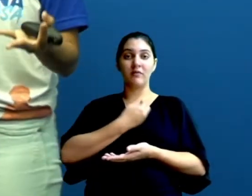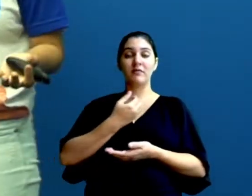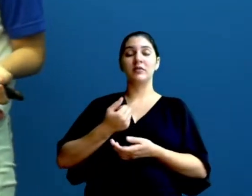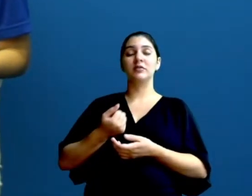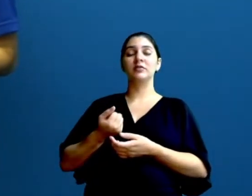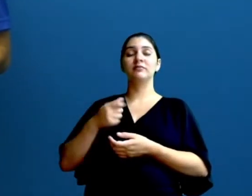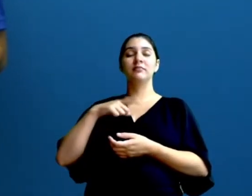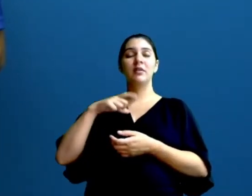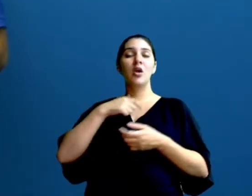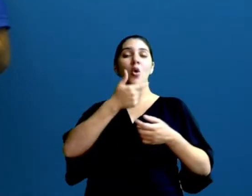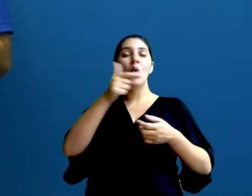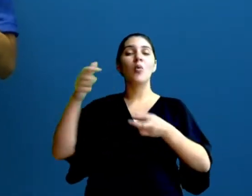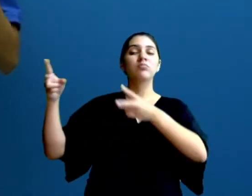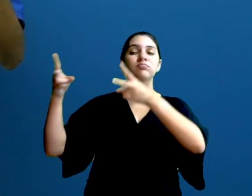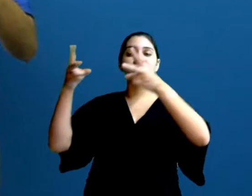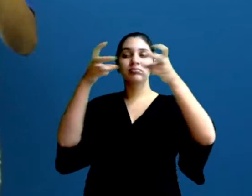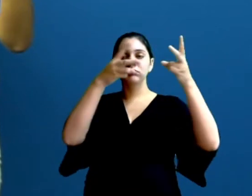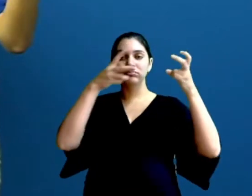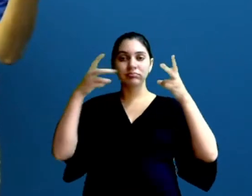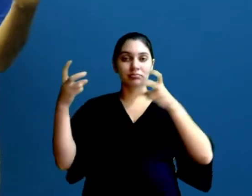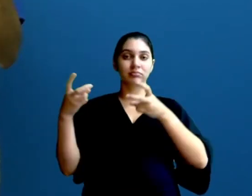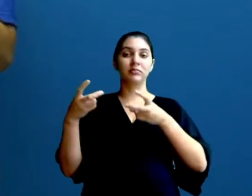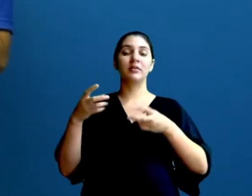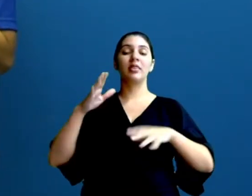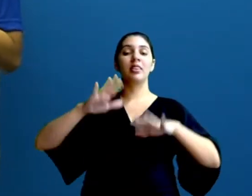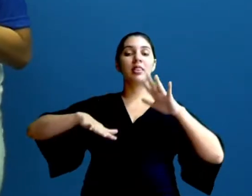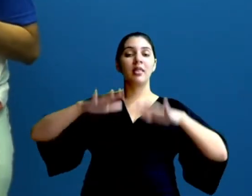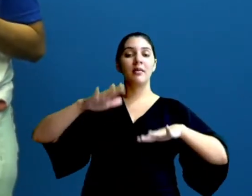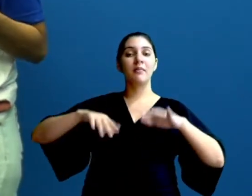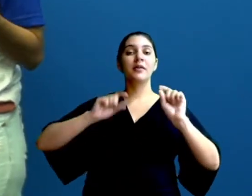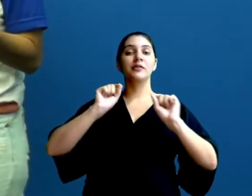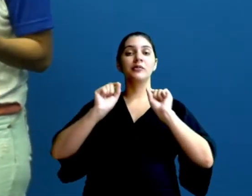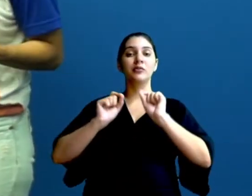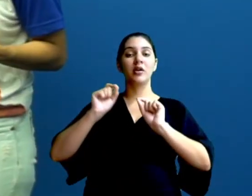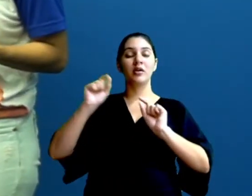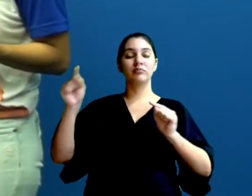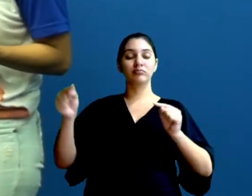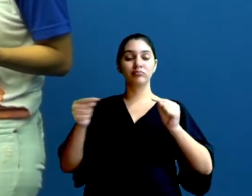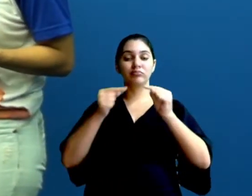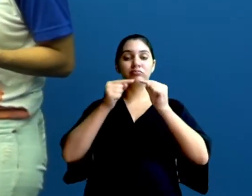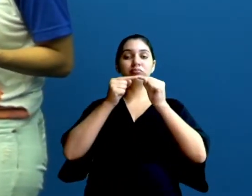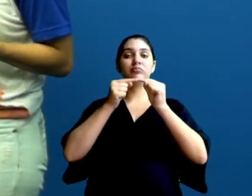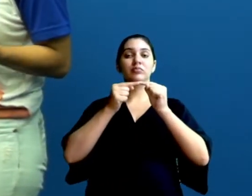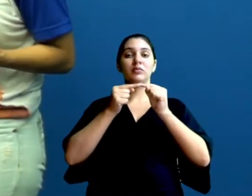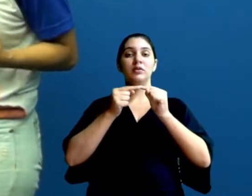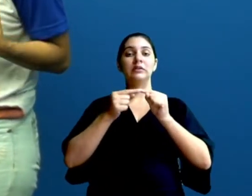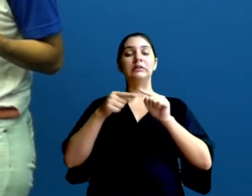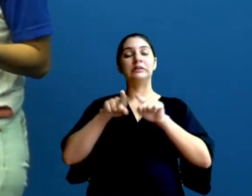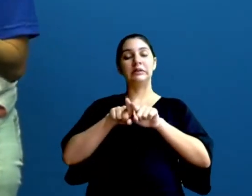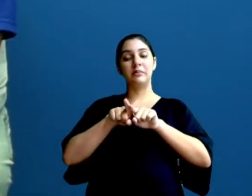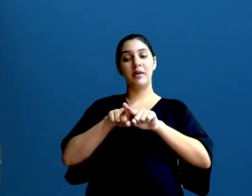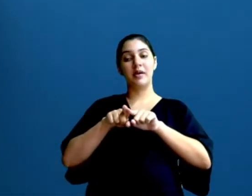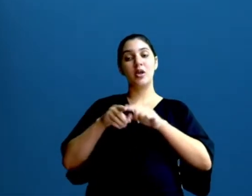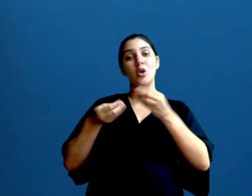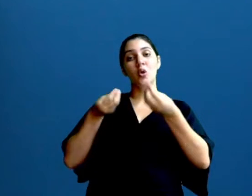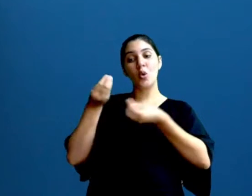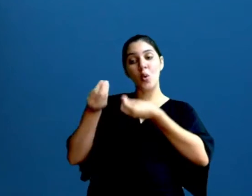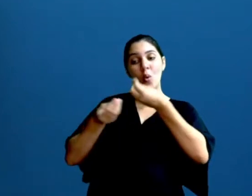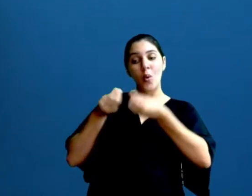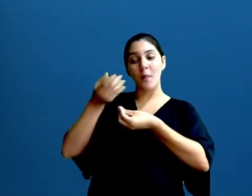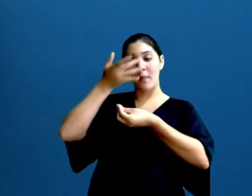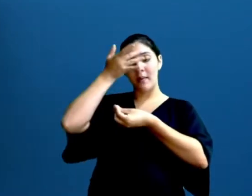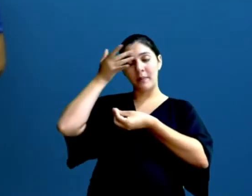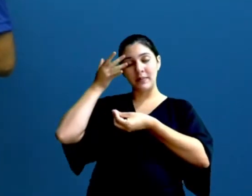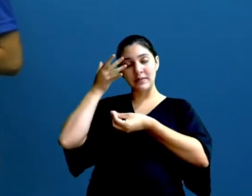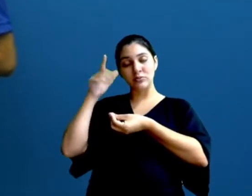outras perspectivas. E isso aí vai depender do motivo ou da condição que está levando